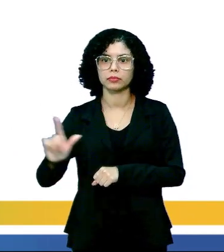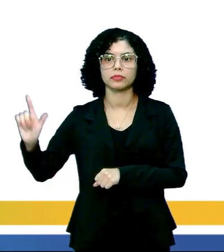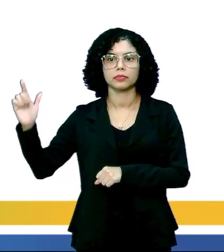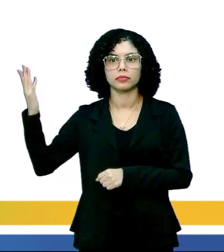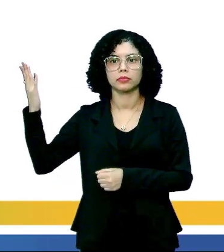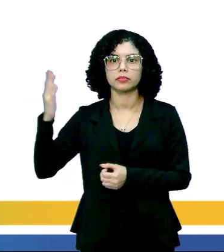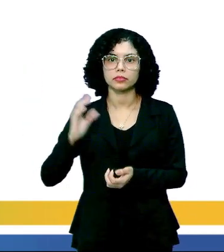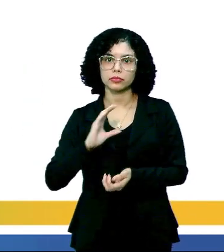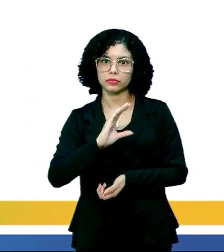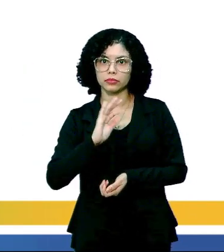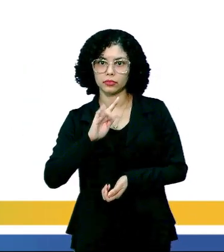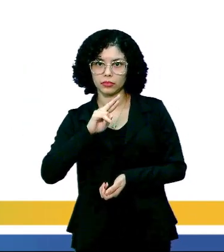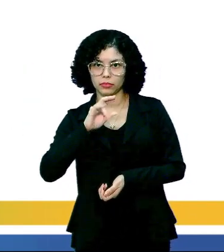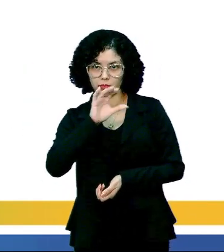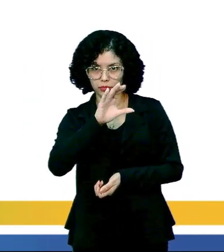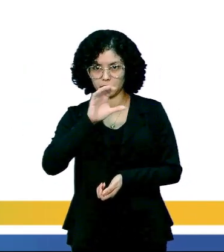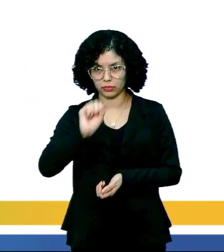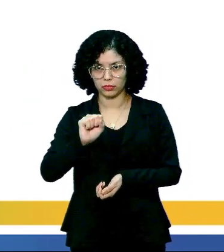temos o césio